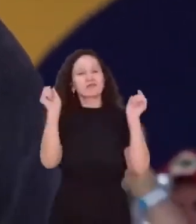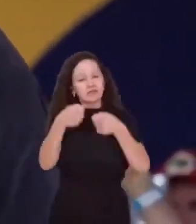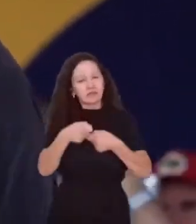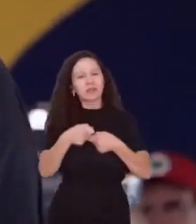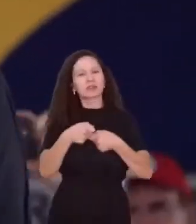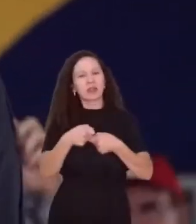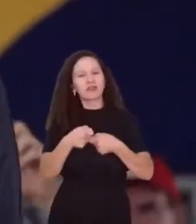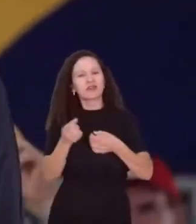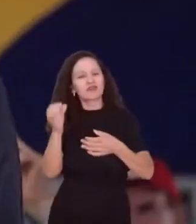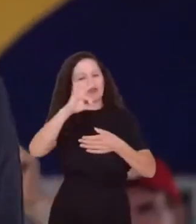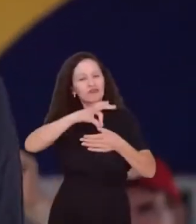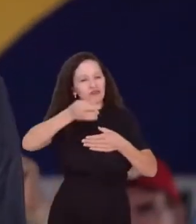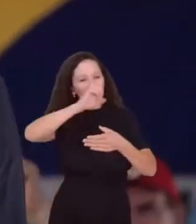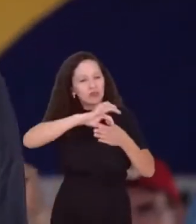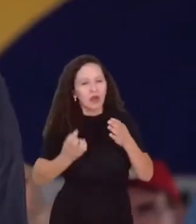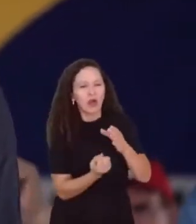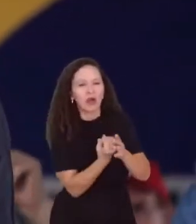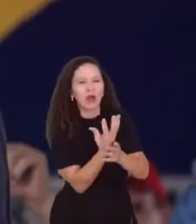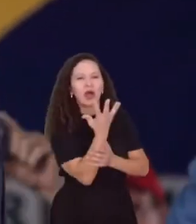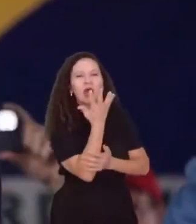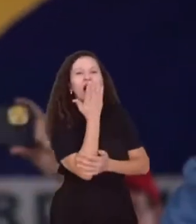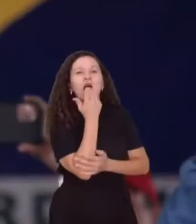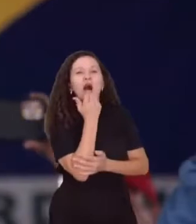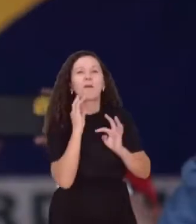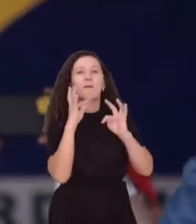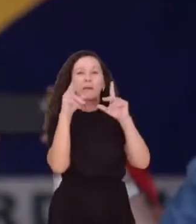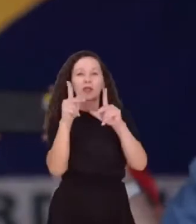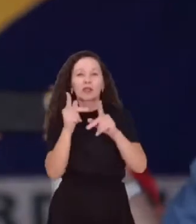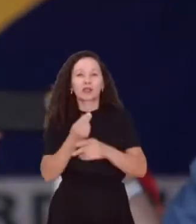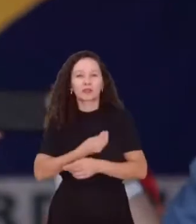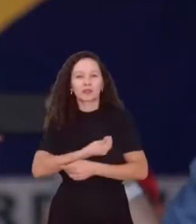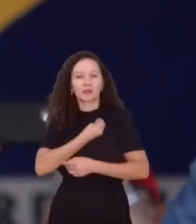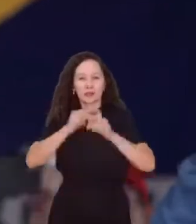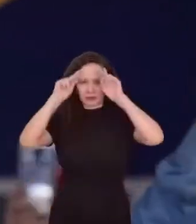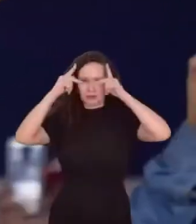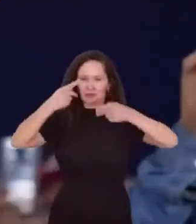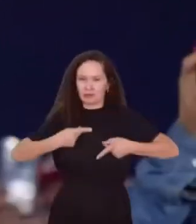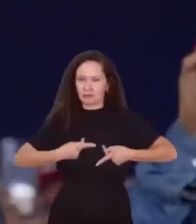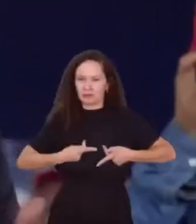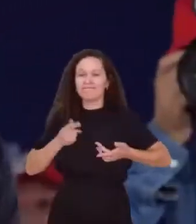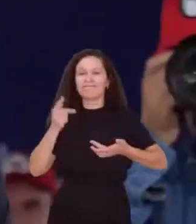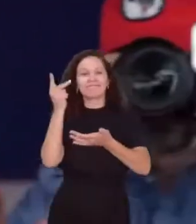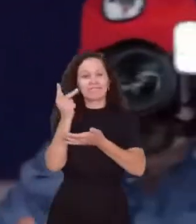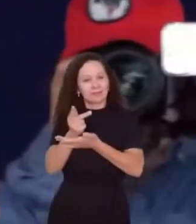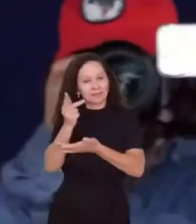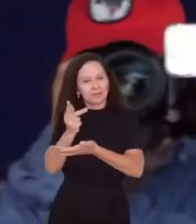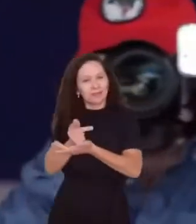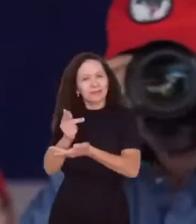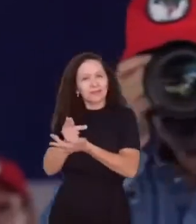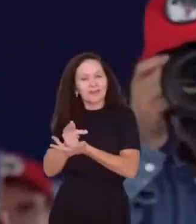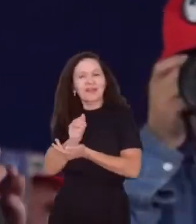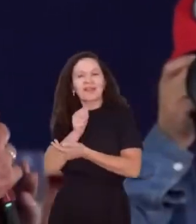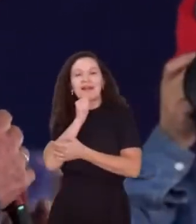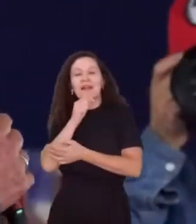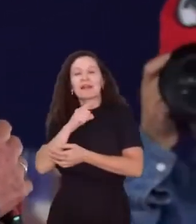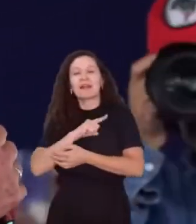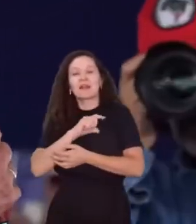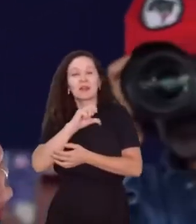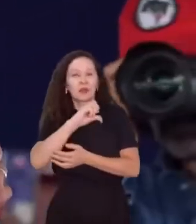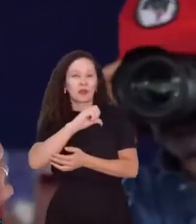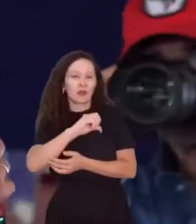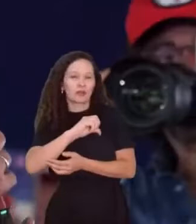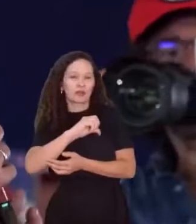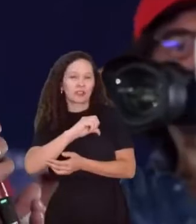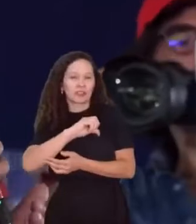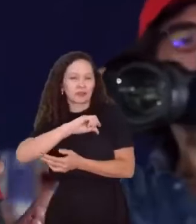alimento para todos os seres humanos e, mesmo assim, ainda tem 900 milhões de seres